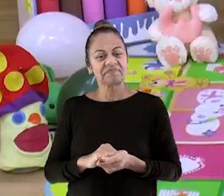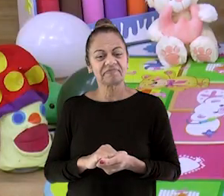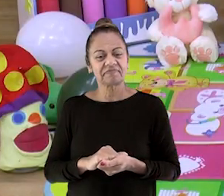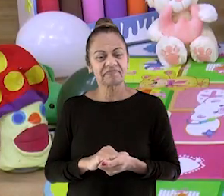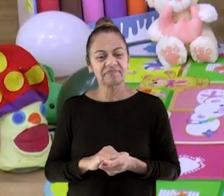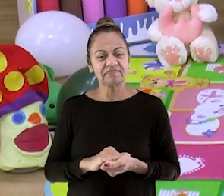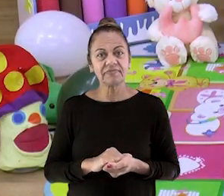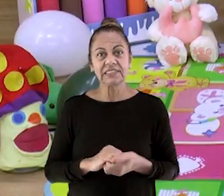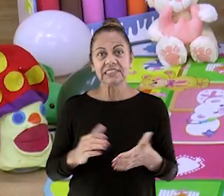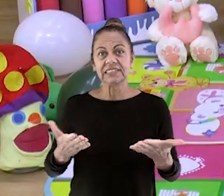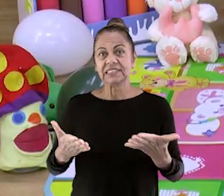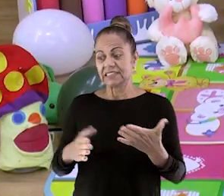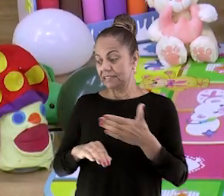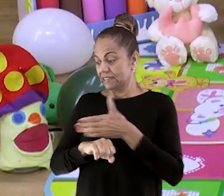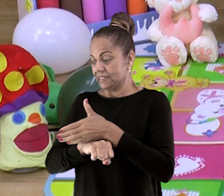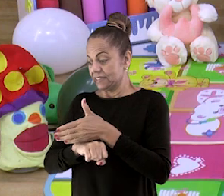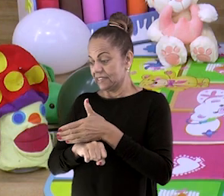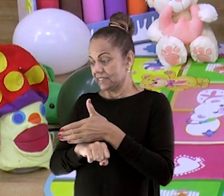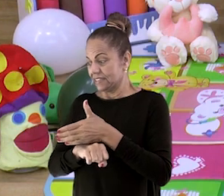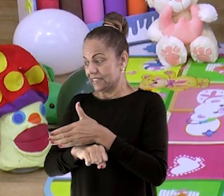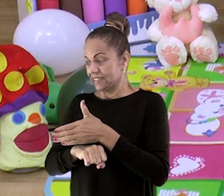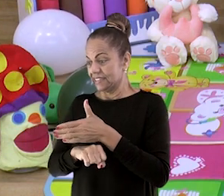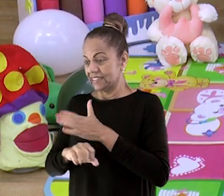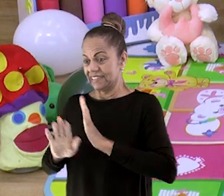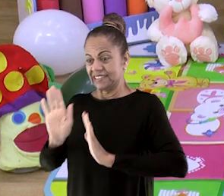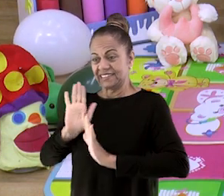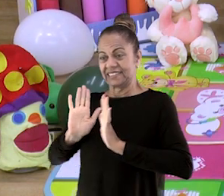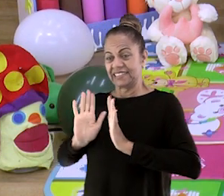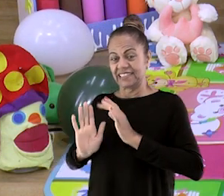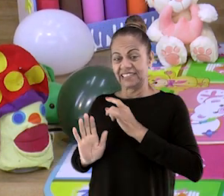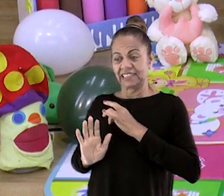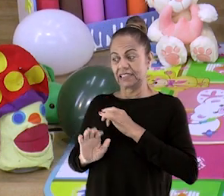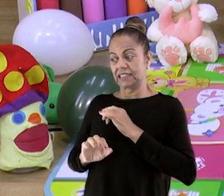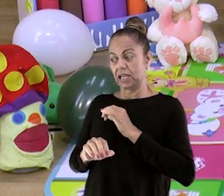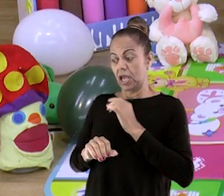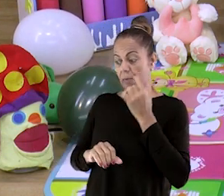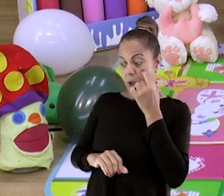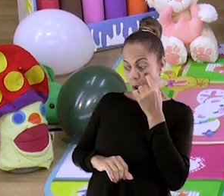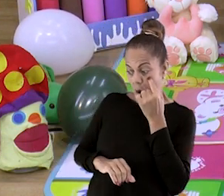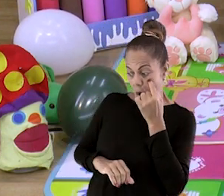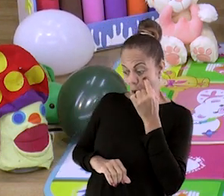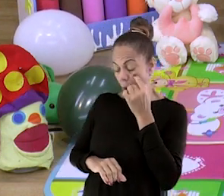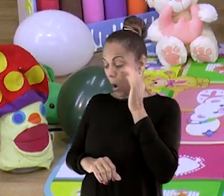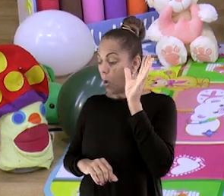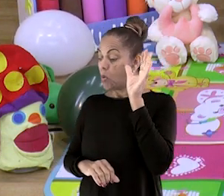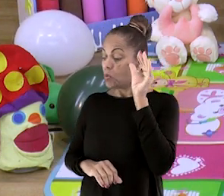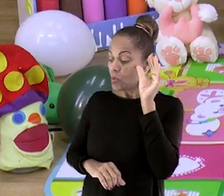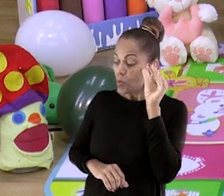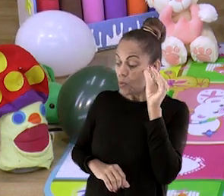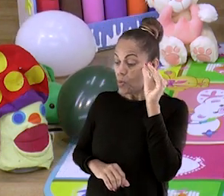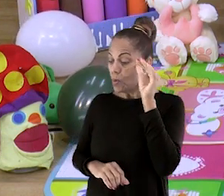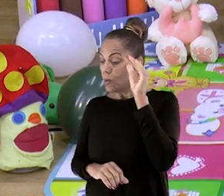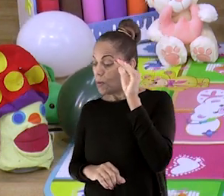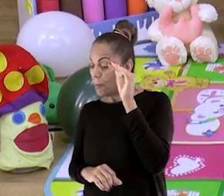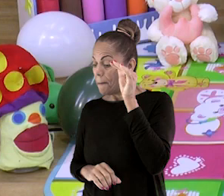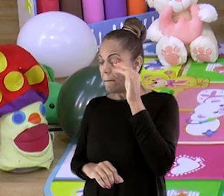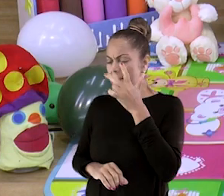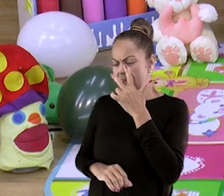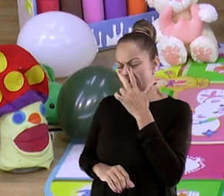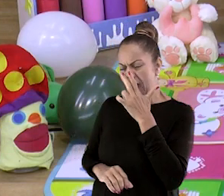eu vou entrar ai ai ai ai é melhor eu espiar essa casa parece